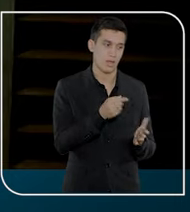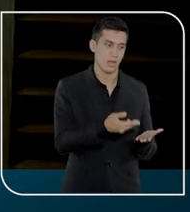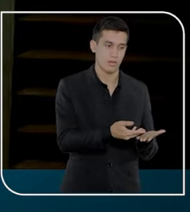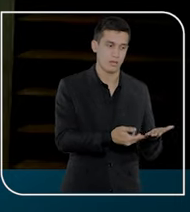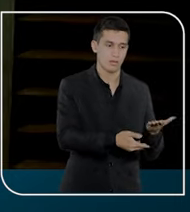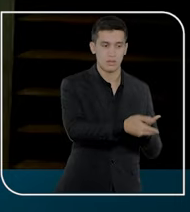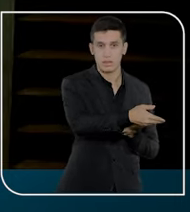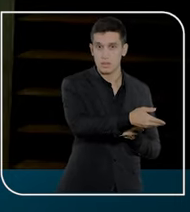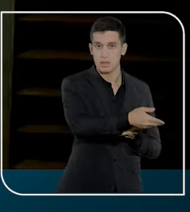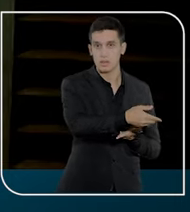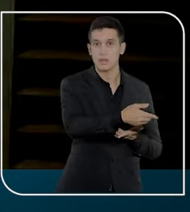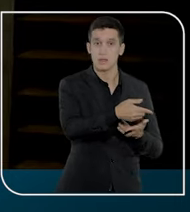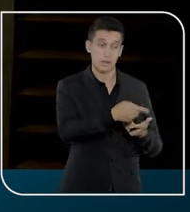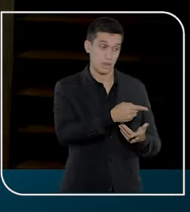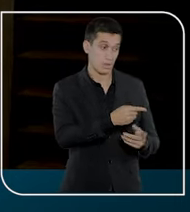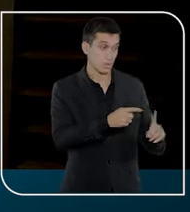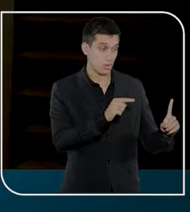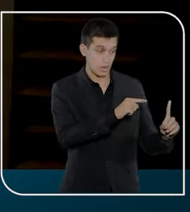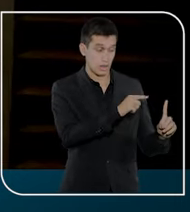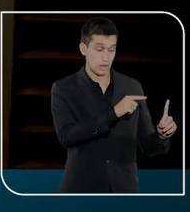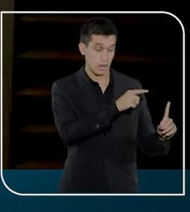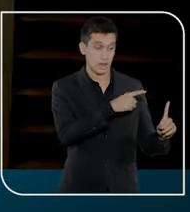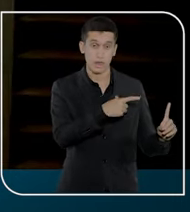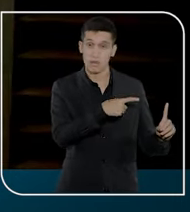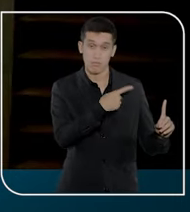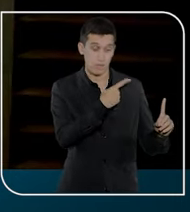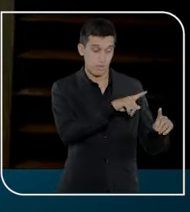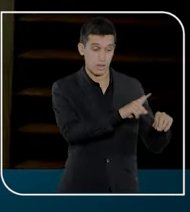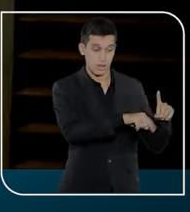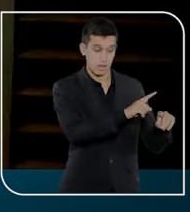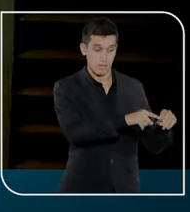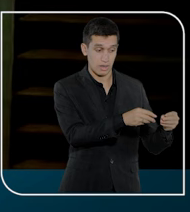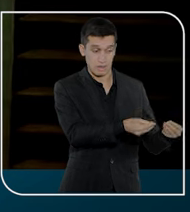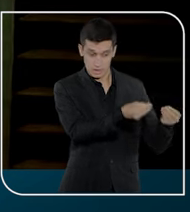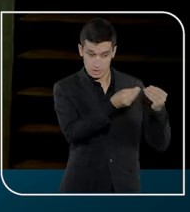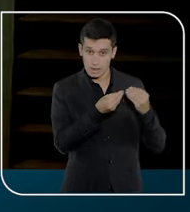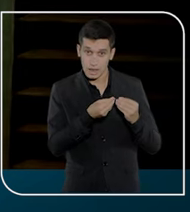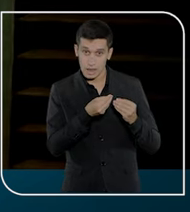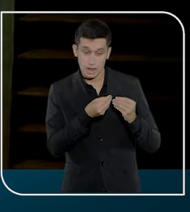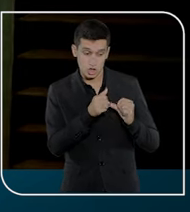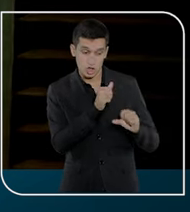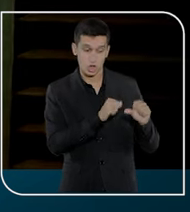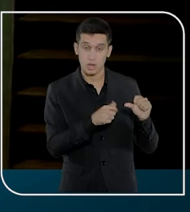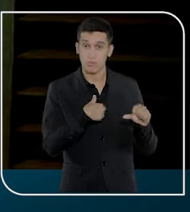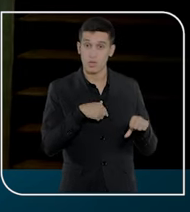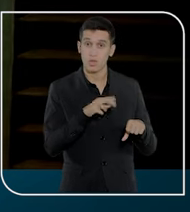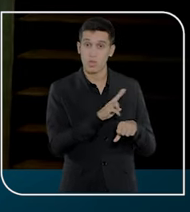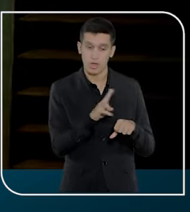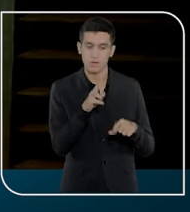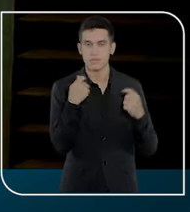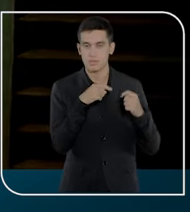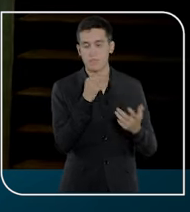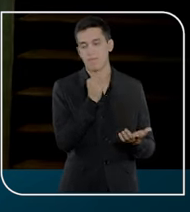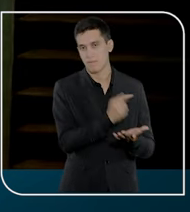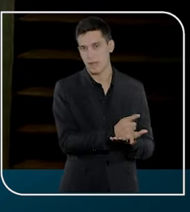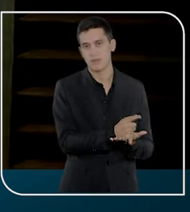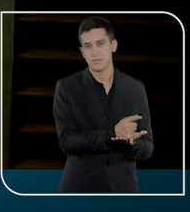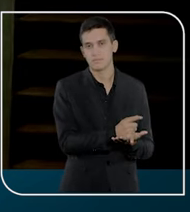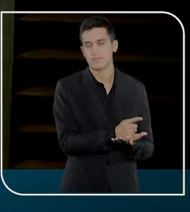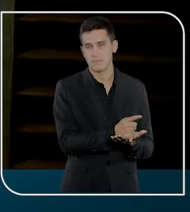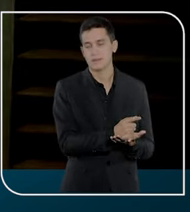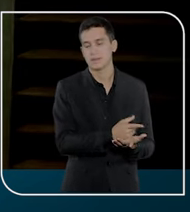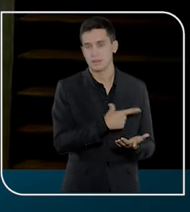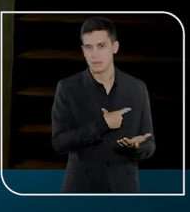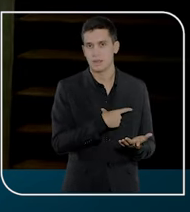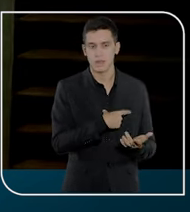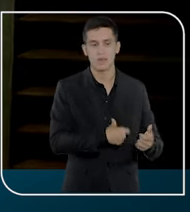pessoas que estão vivas, não é em decorrência da morte, que aí é um tributo de competência estadual. Então, vai ter sim